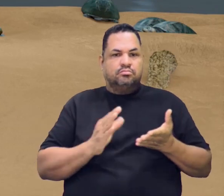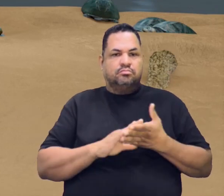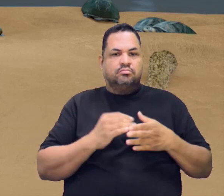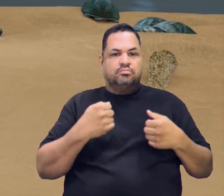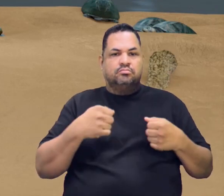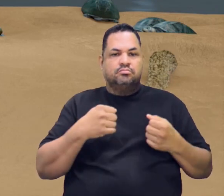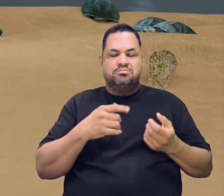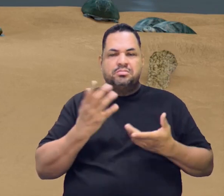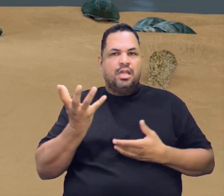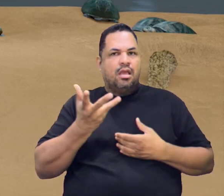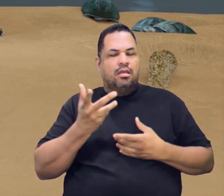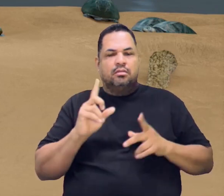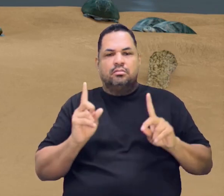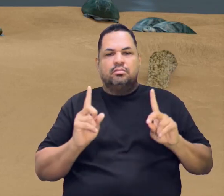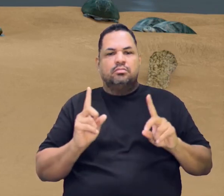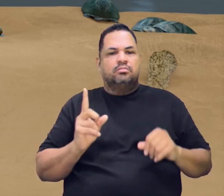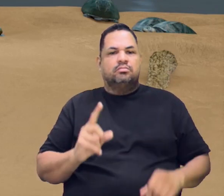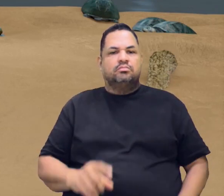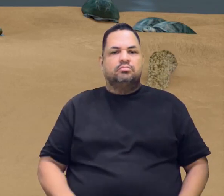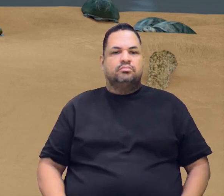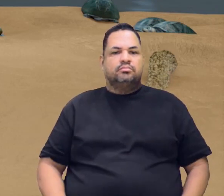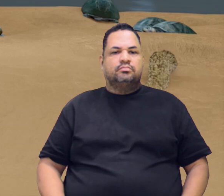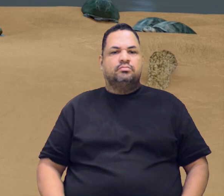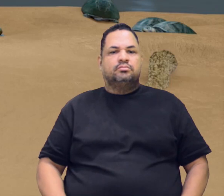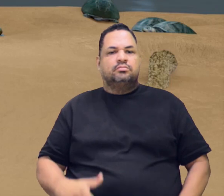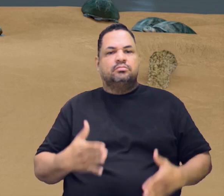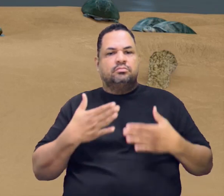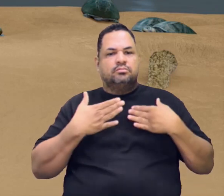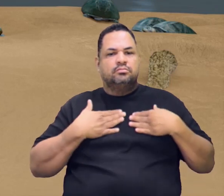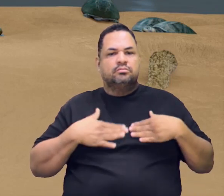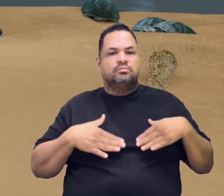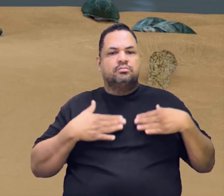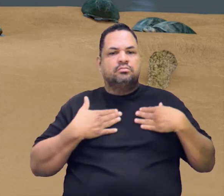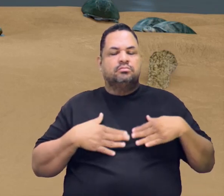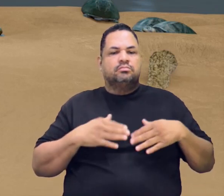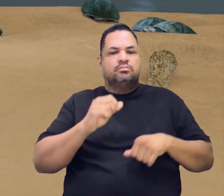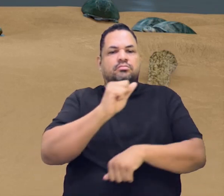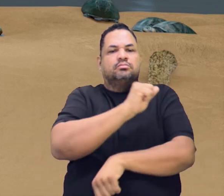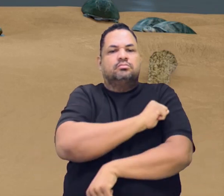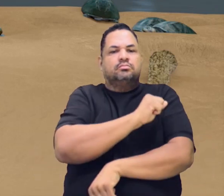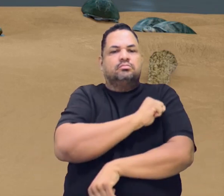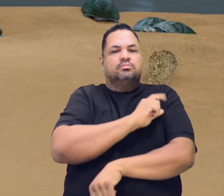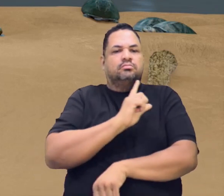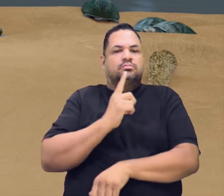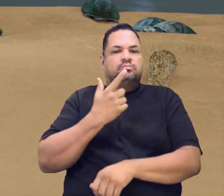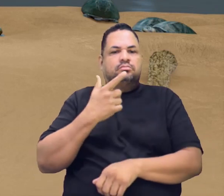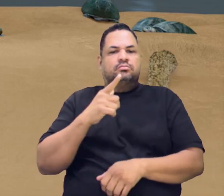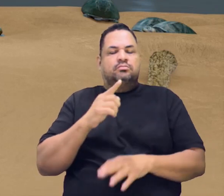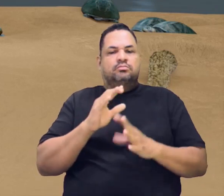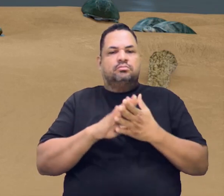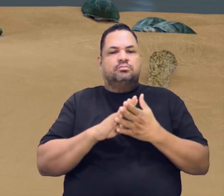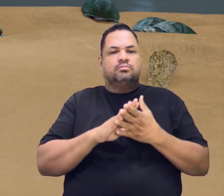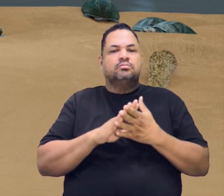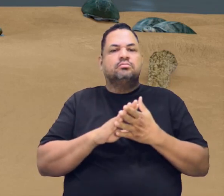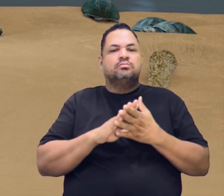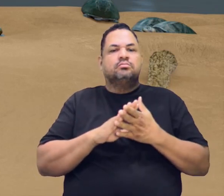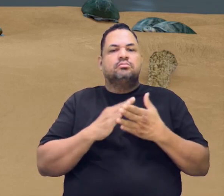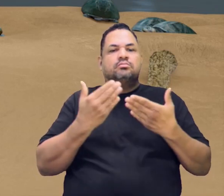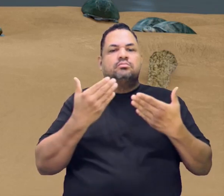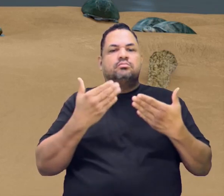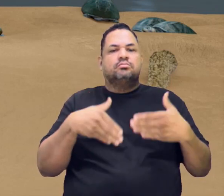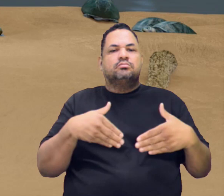Não precisa ter pressa, vai na tranquilidade. Aquele aluno que não conseguiu a média na